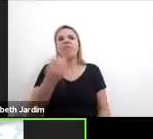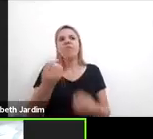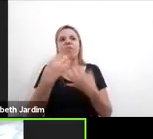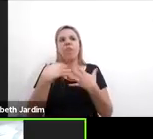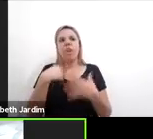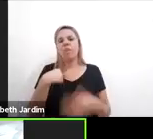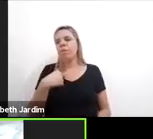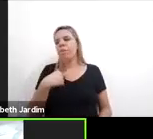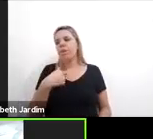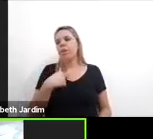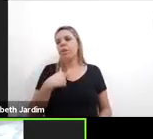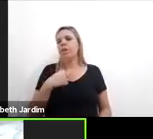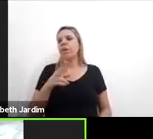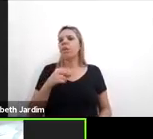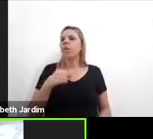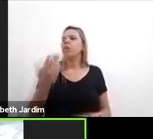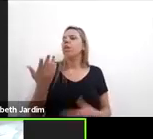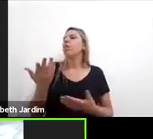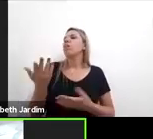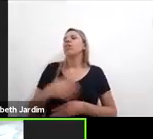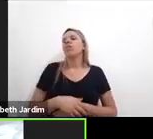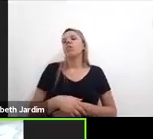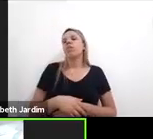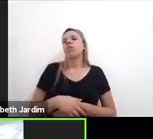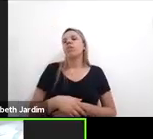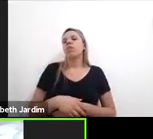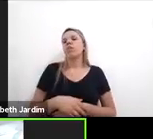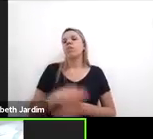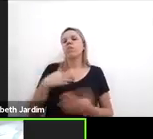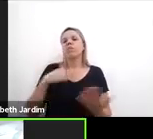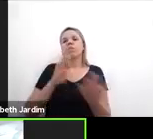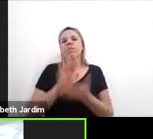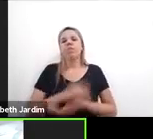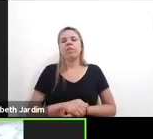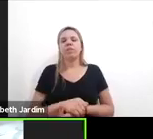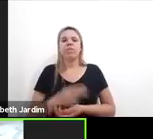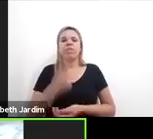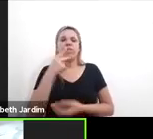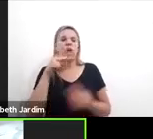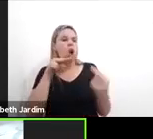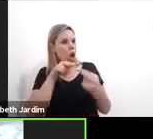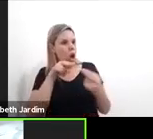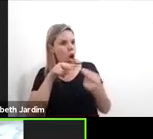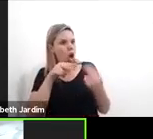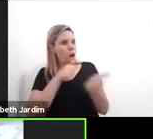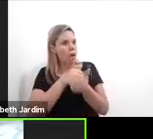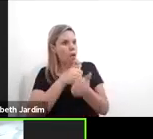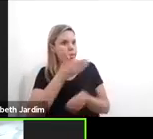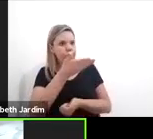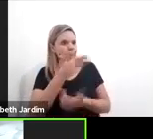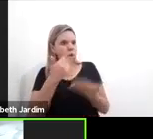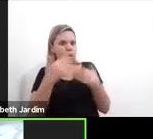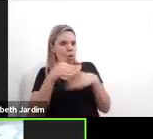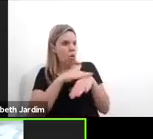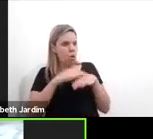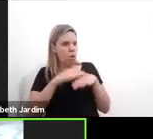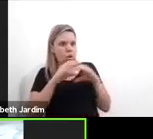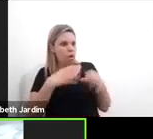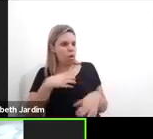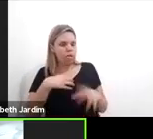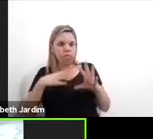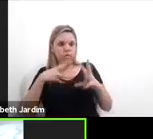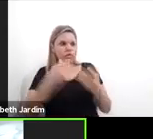comigo, conversa. E a Lívia, aqui na minha frente, falava, olha para ele está tão pertinho de você, ele está sentindo tudo que